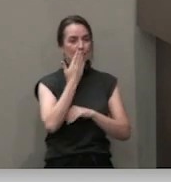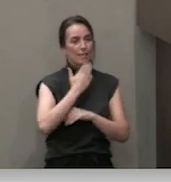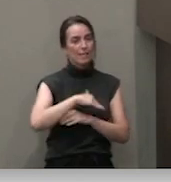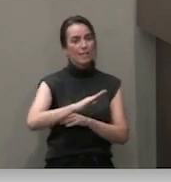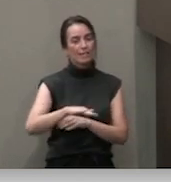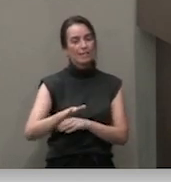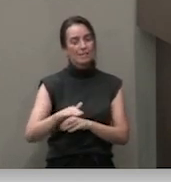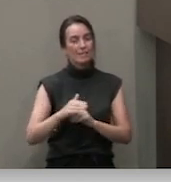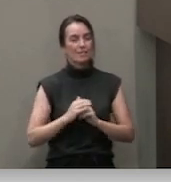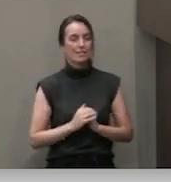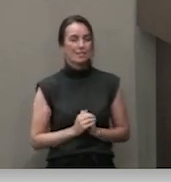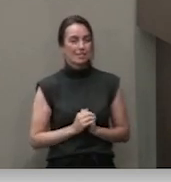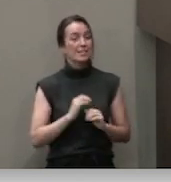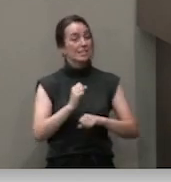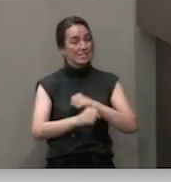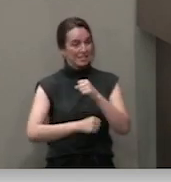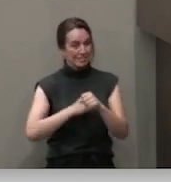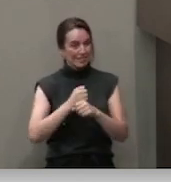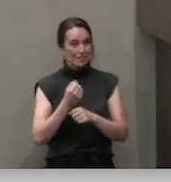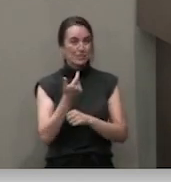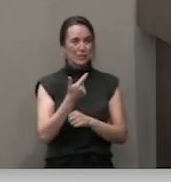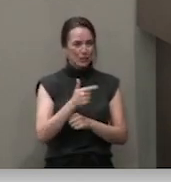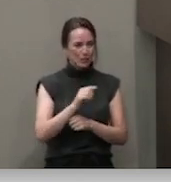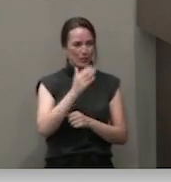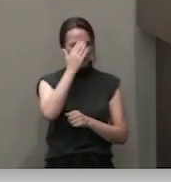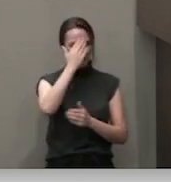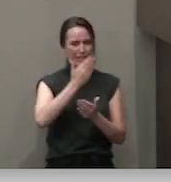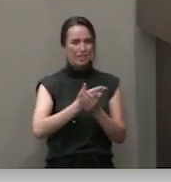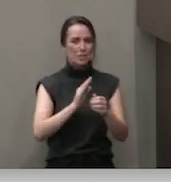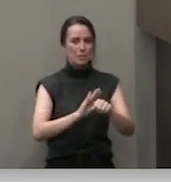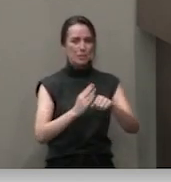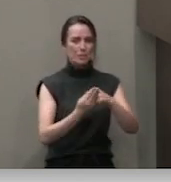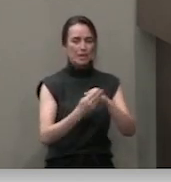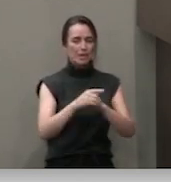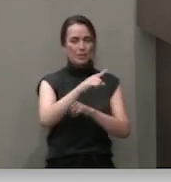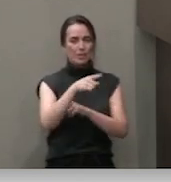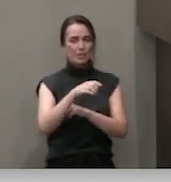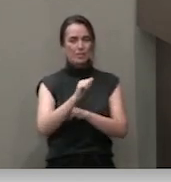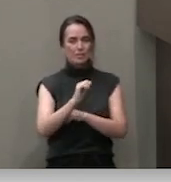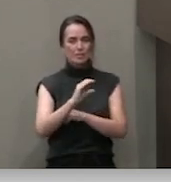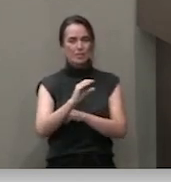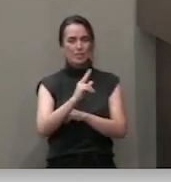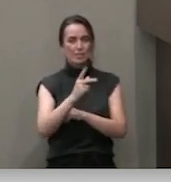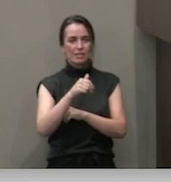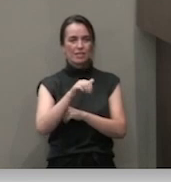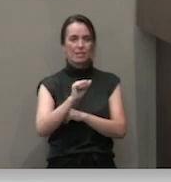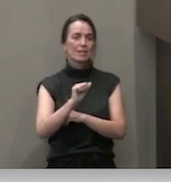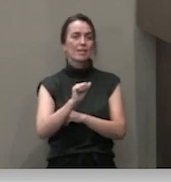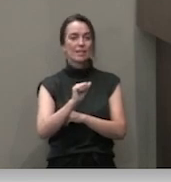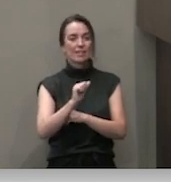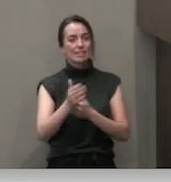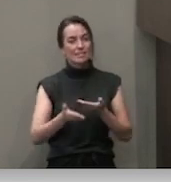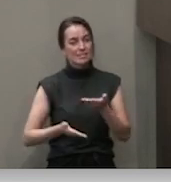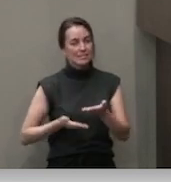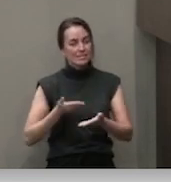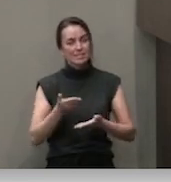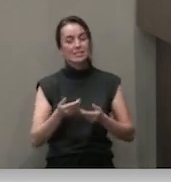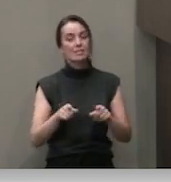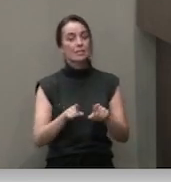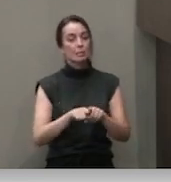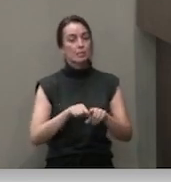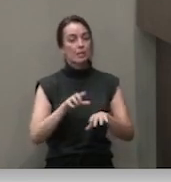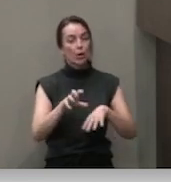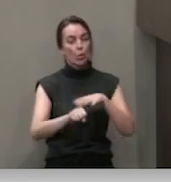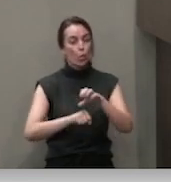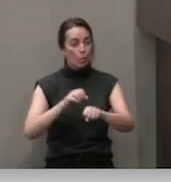provavelmente esse ano vai ser novamente lá na záia que nós vamos atender as nossas crianças sabemos que lá na ocupação temos mais de